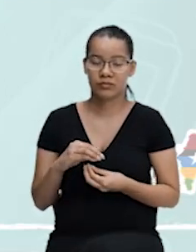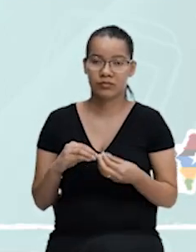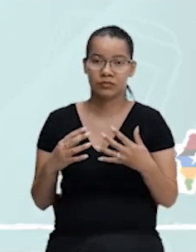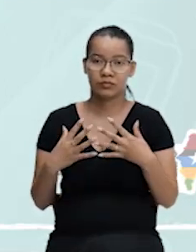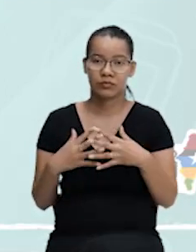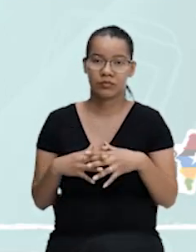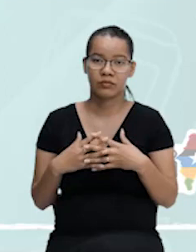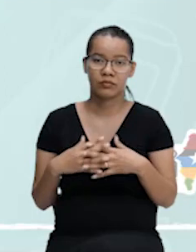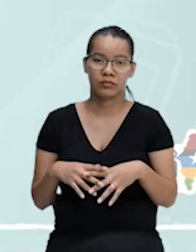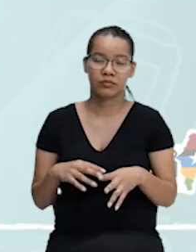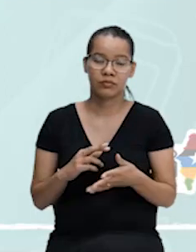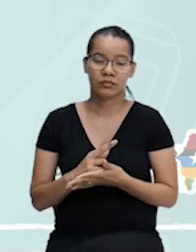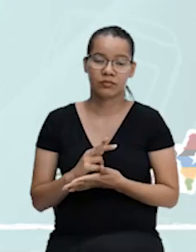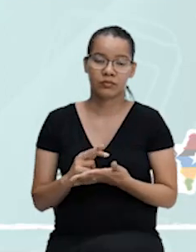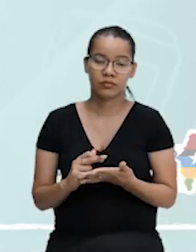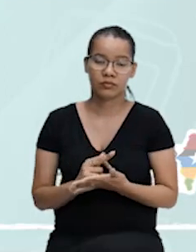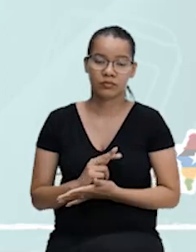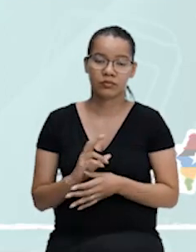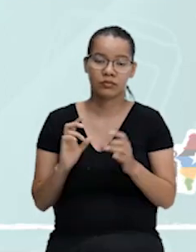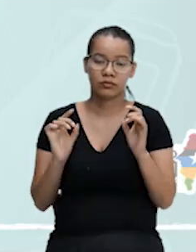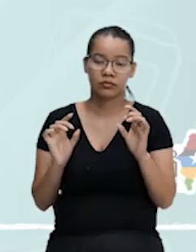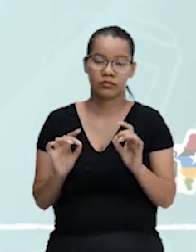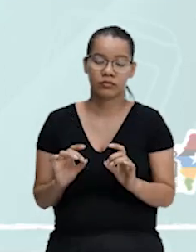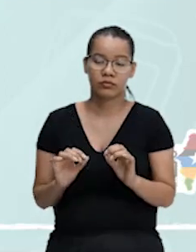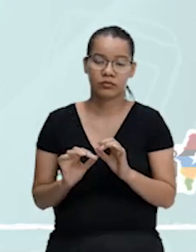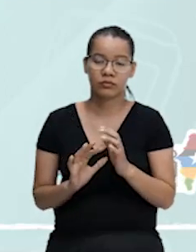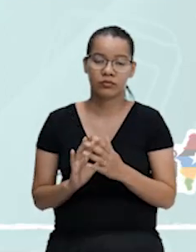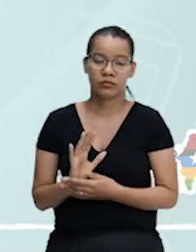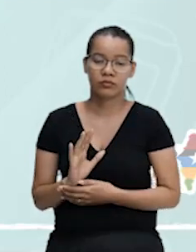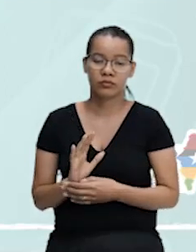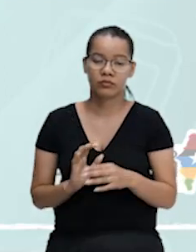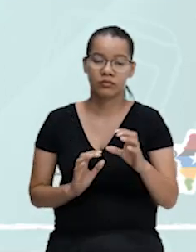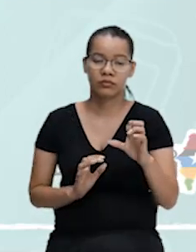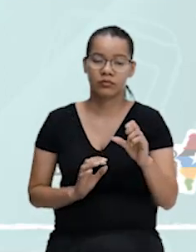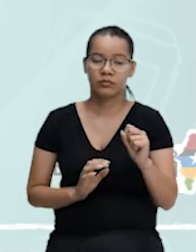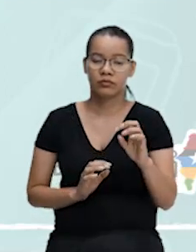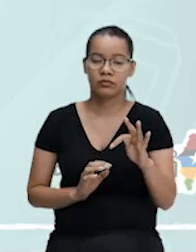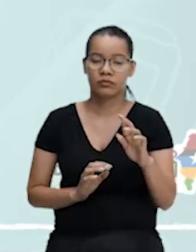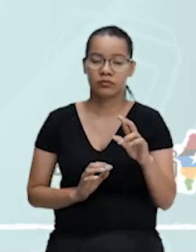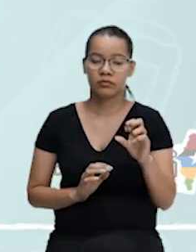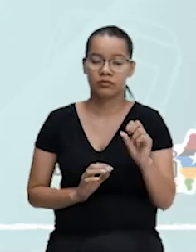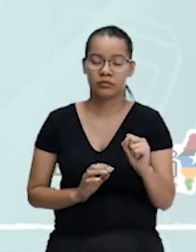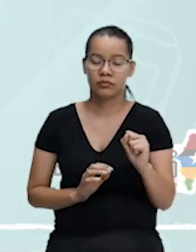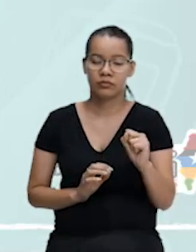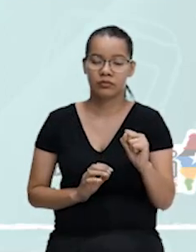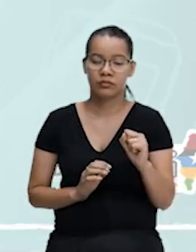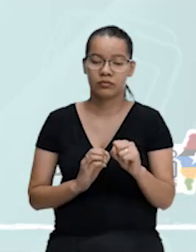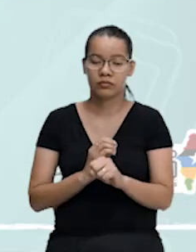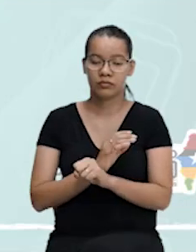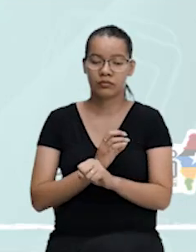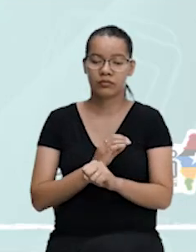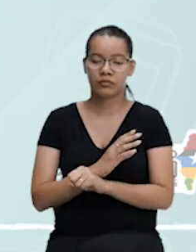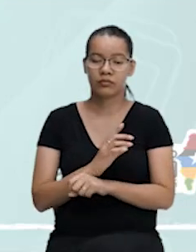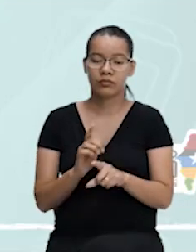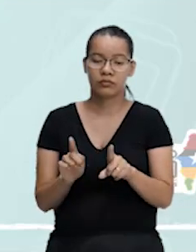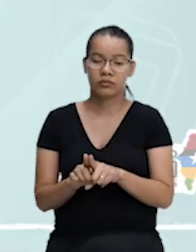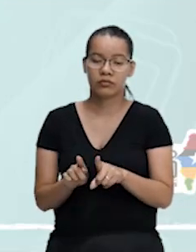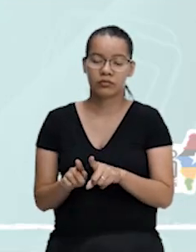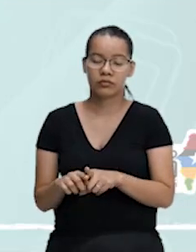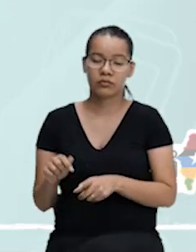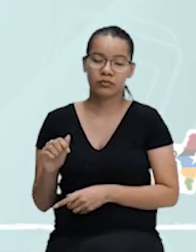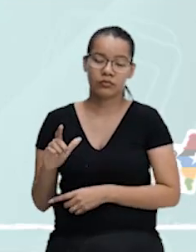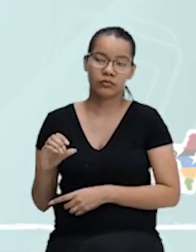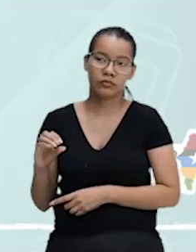orgânicos, tá? Seus principais constituintes são ésteres de ácidos graxos e álcools de cadeia